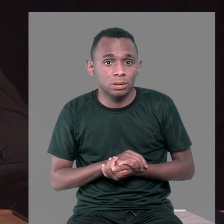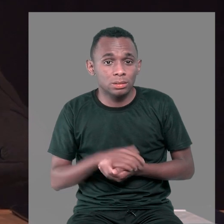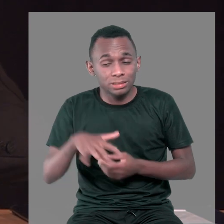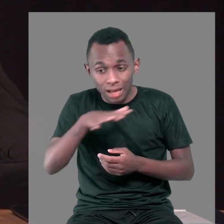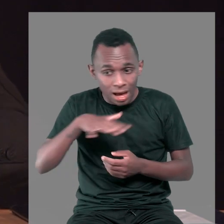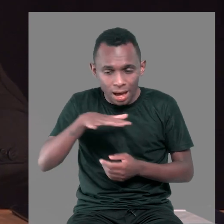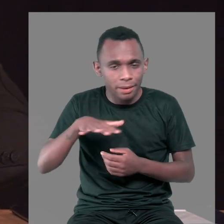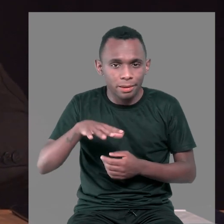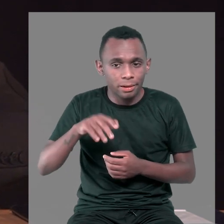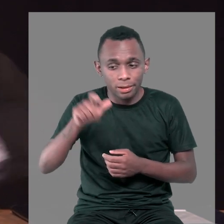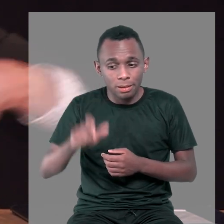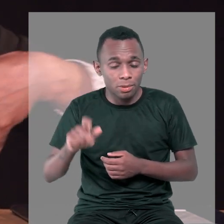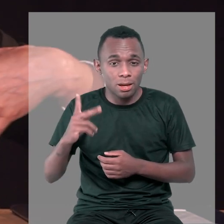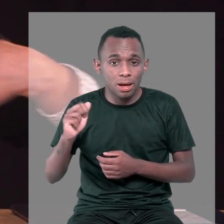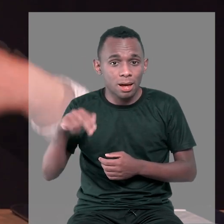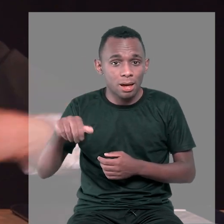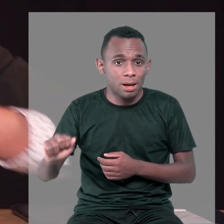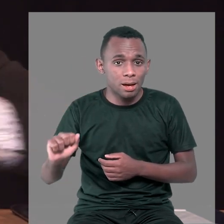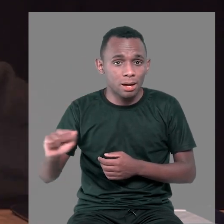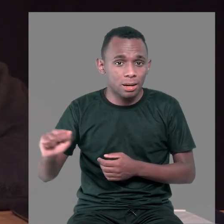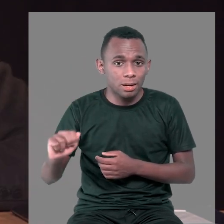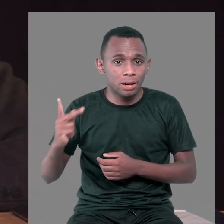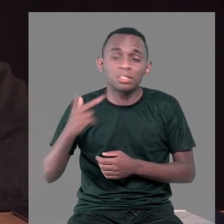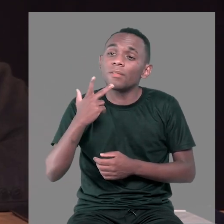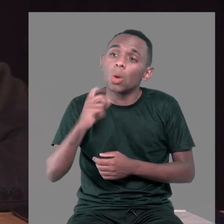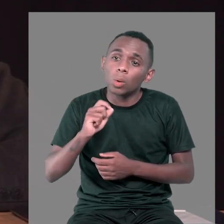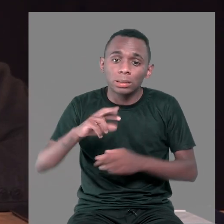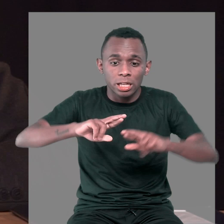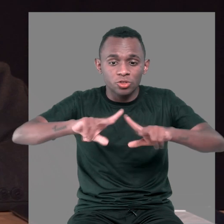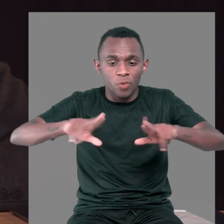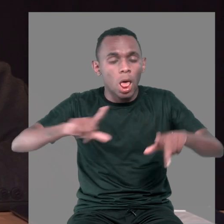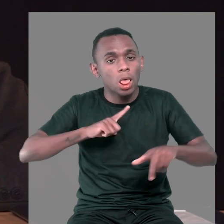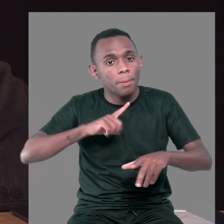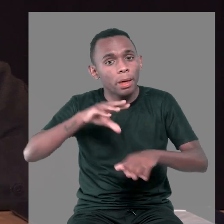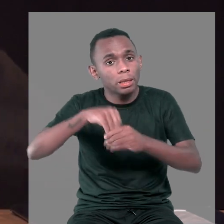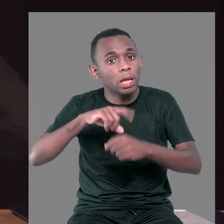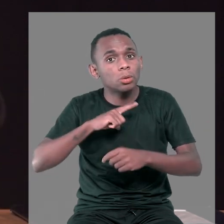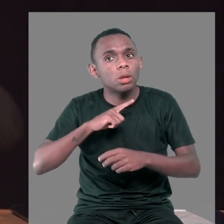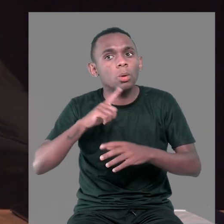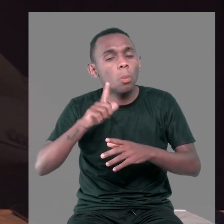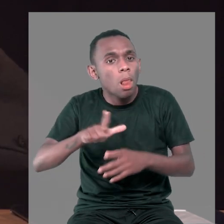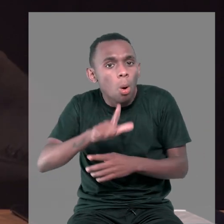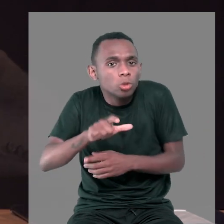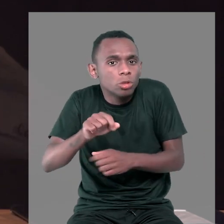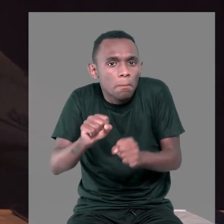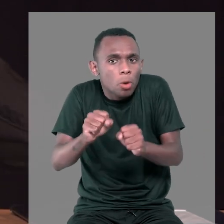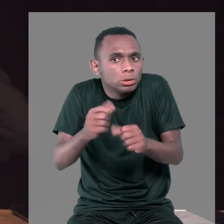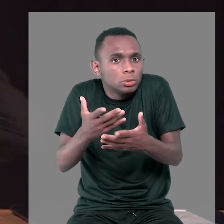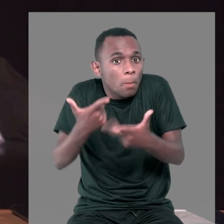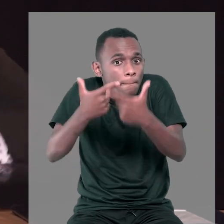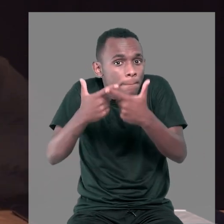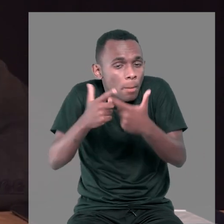e a inteligência racional e de outro lado um aspecto emocional, embora nos fenômenos, como você bem lembrou, eu